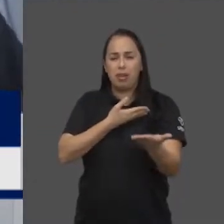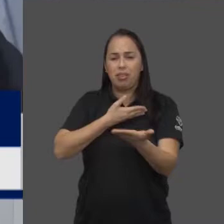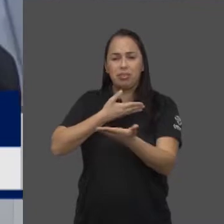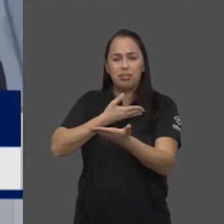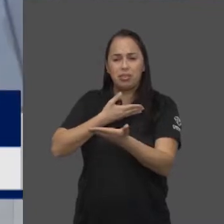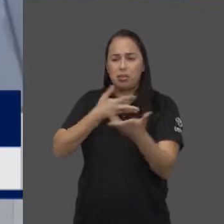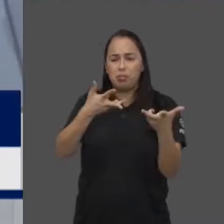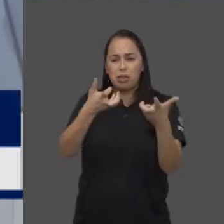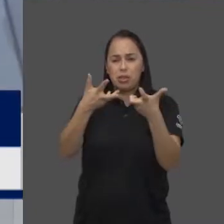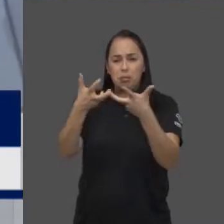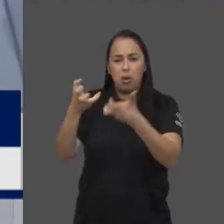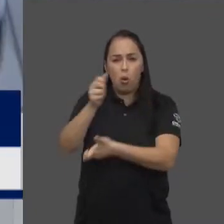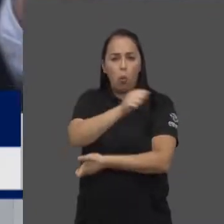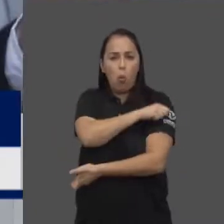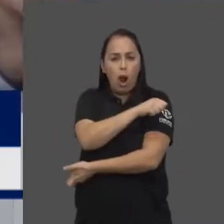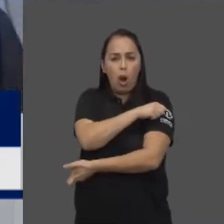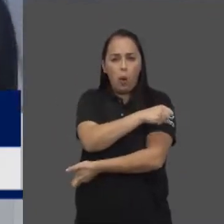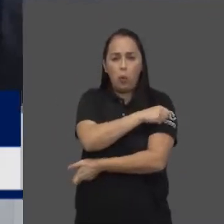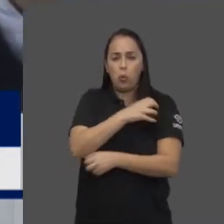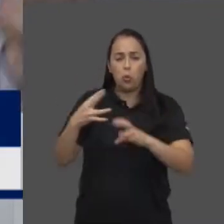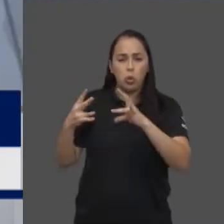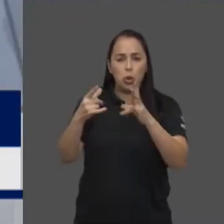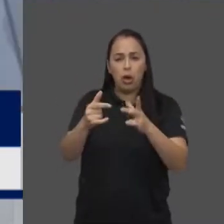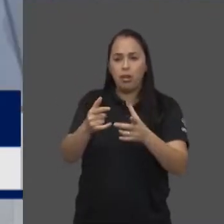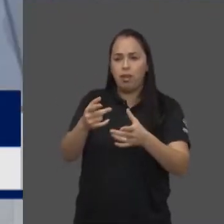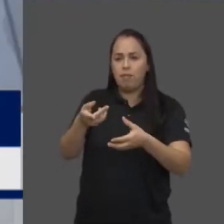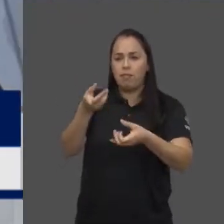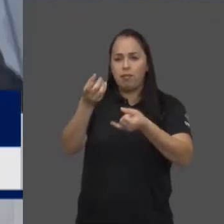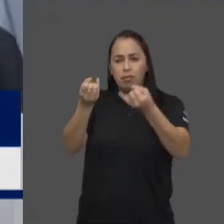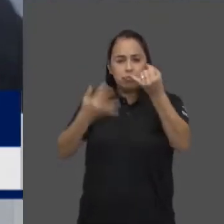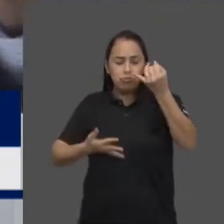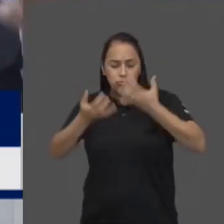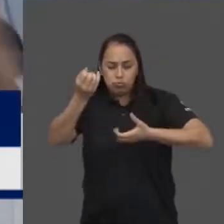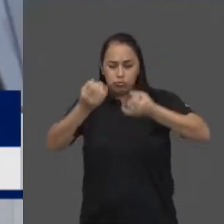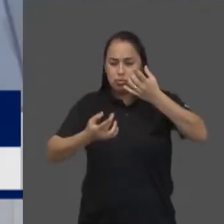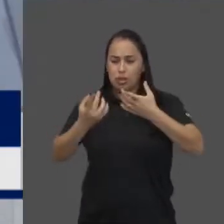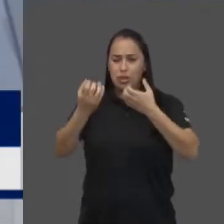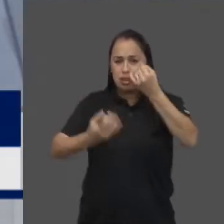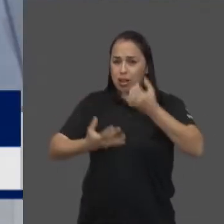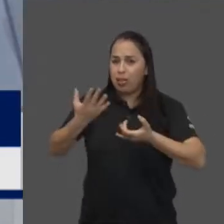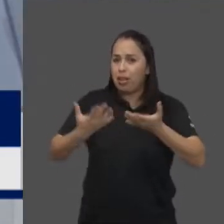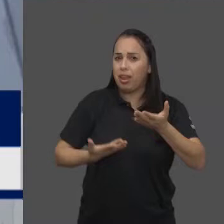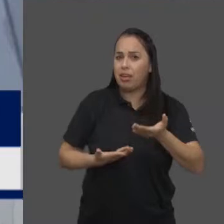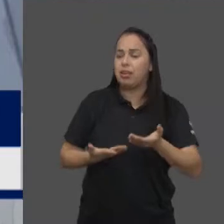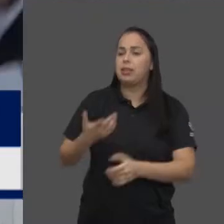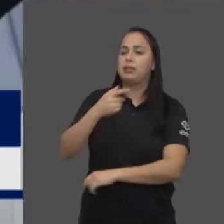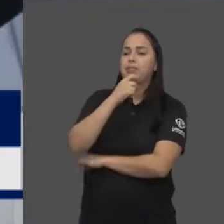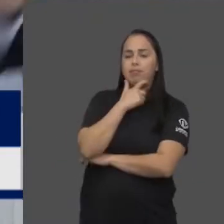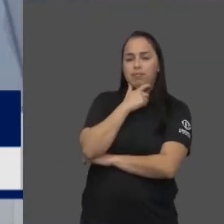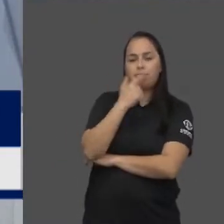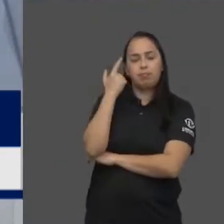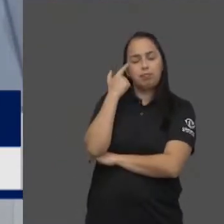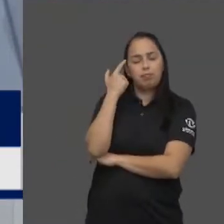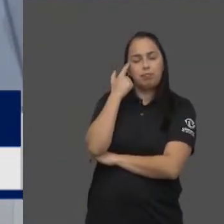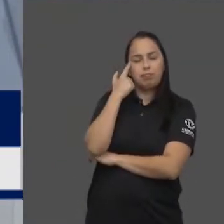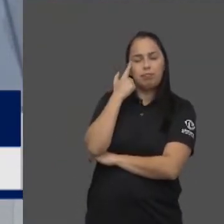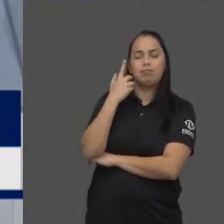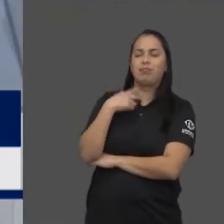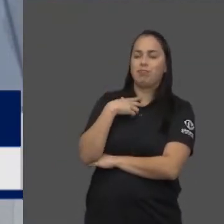o carinho com que os profissionais os amigos os alunos Todos falavam